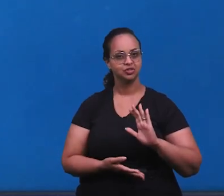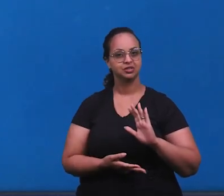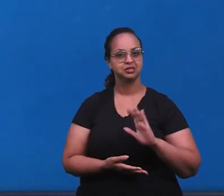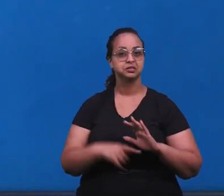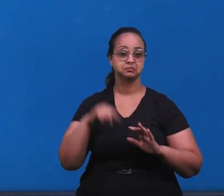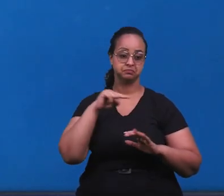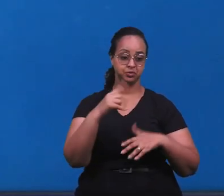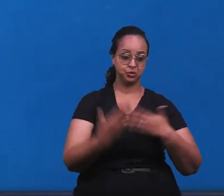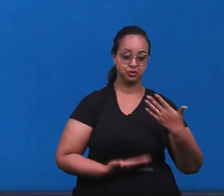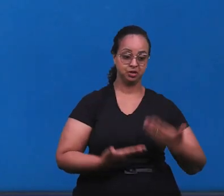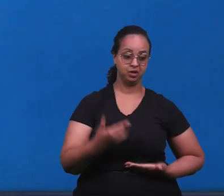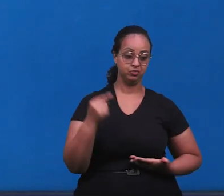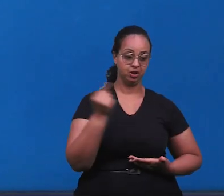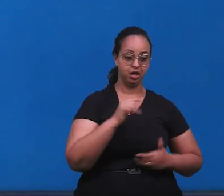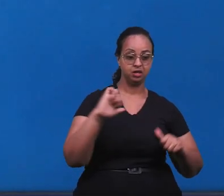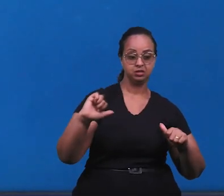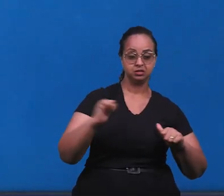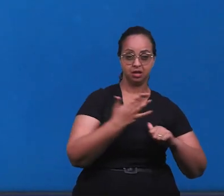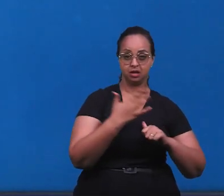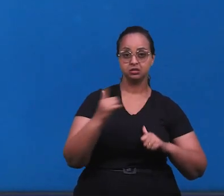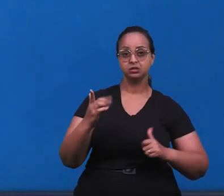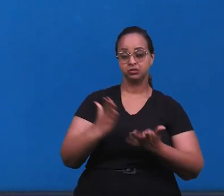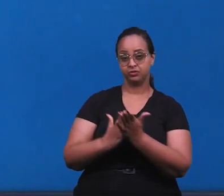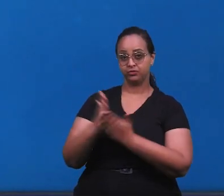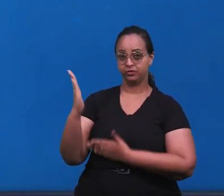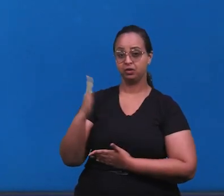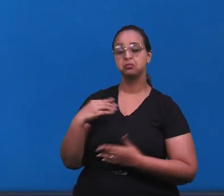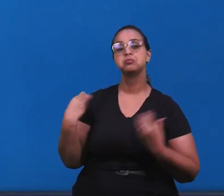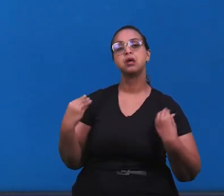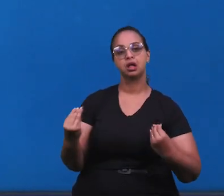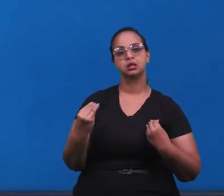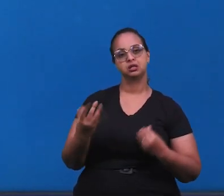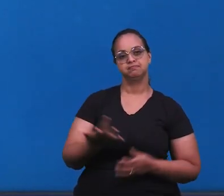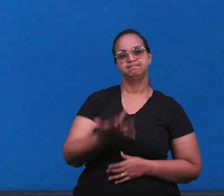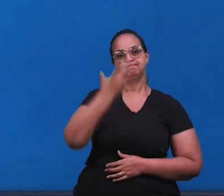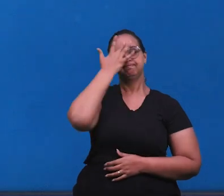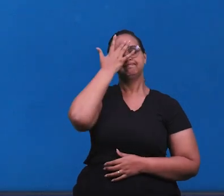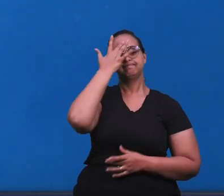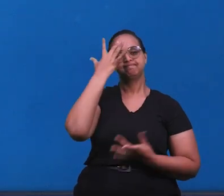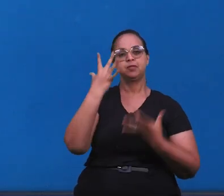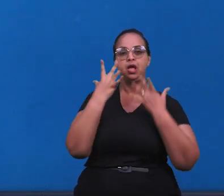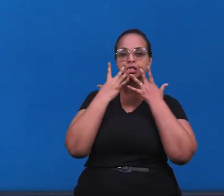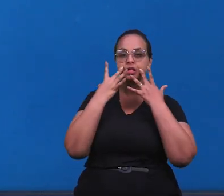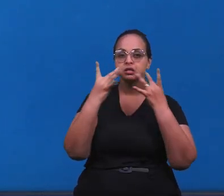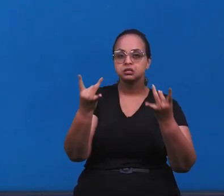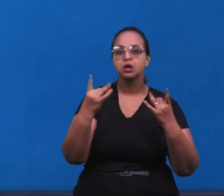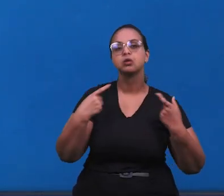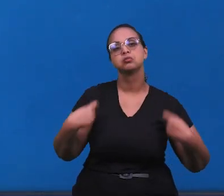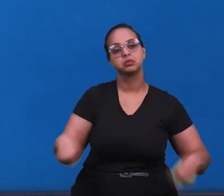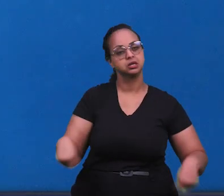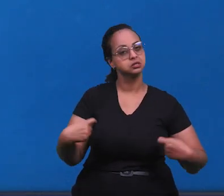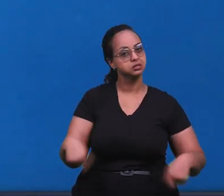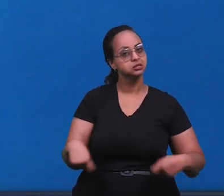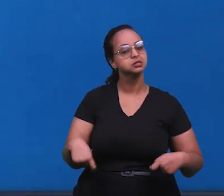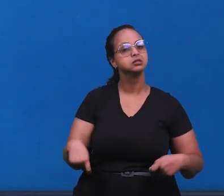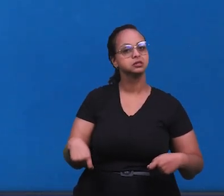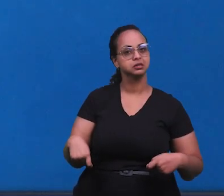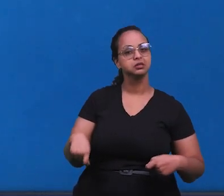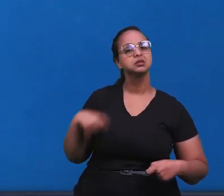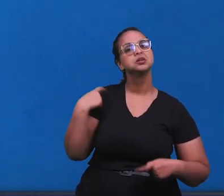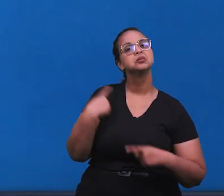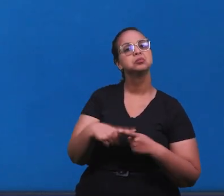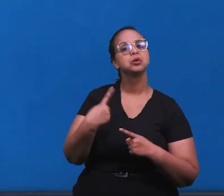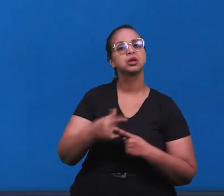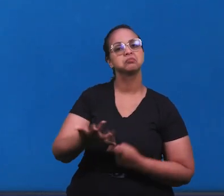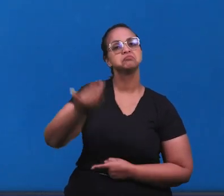remanescentes de Sardes, né? Como eles são recomendados pelo Senhor para guardar, né, aquilo que tinham recebido, ouvido e